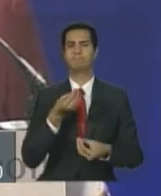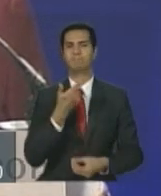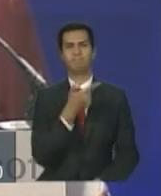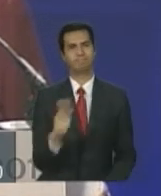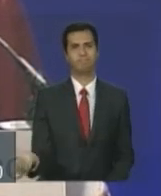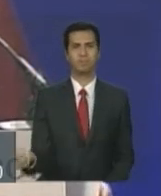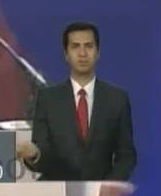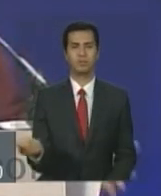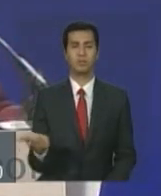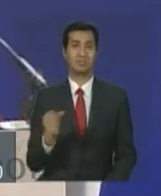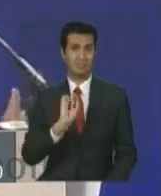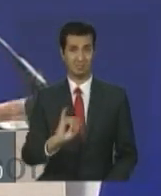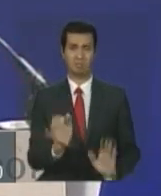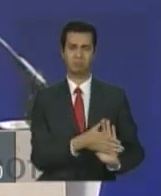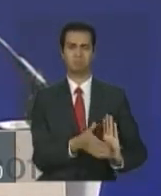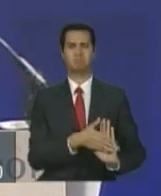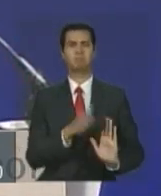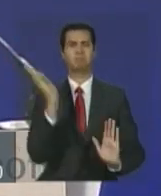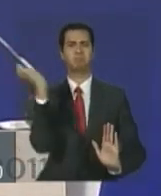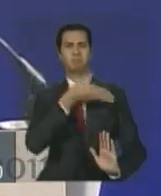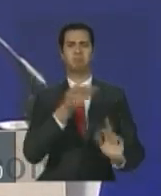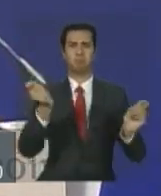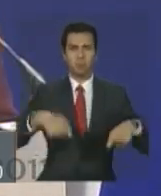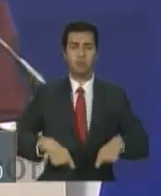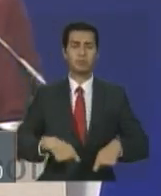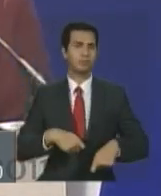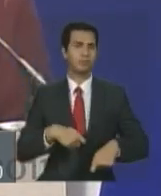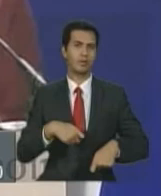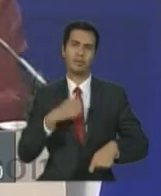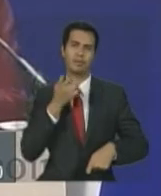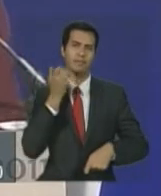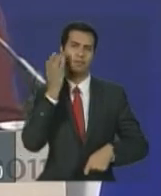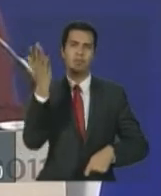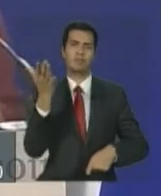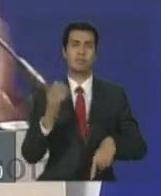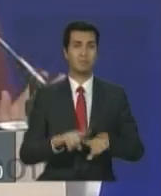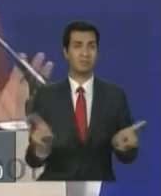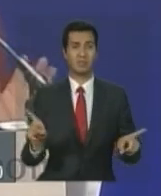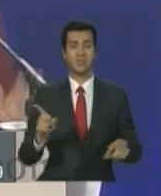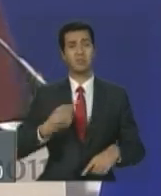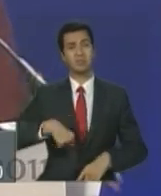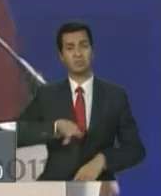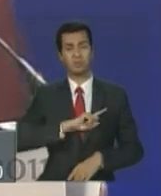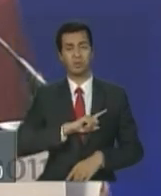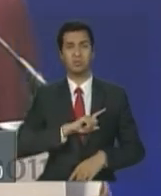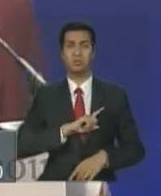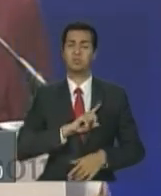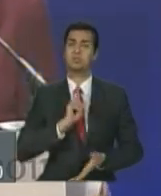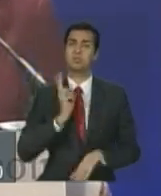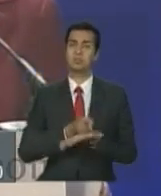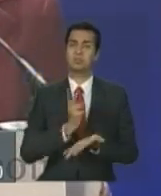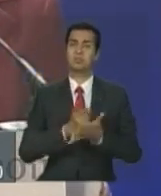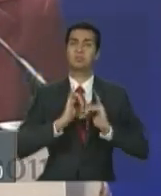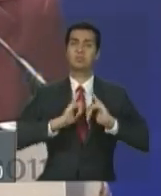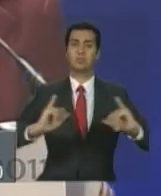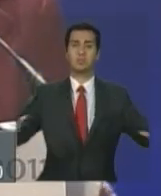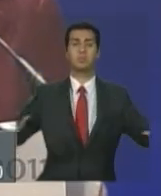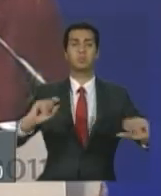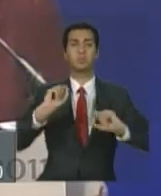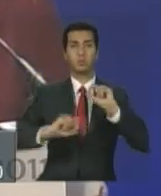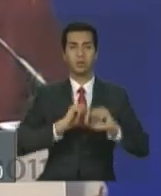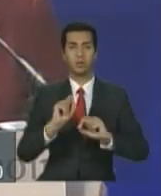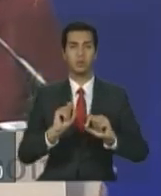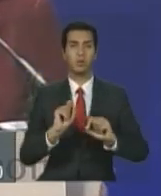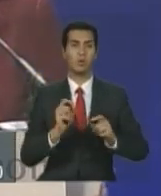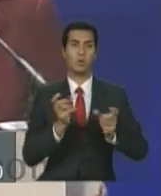era facílima. Por isso que a gente tem de, em todos os atos, deixar claro que a questão do